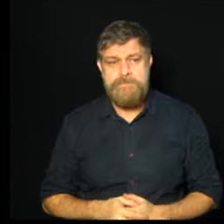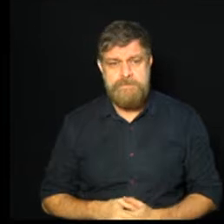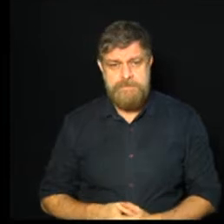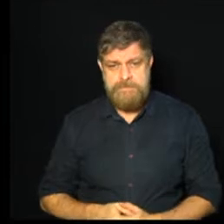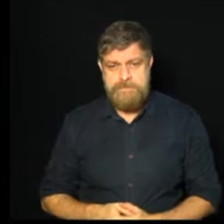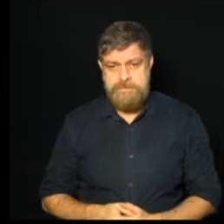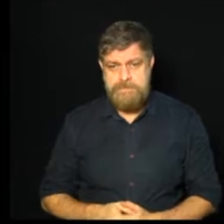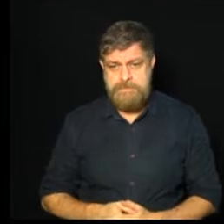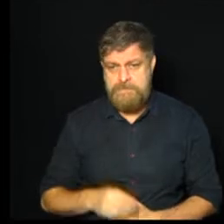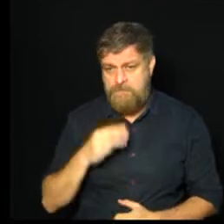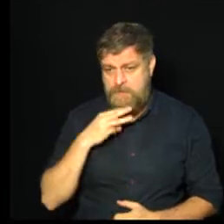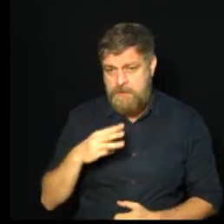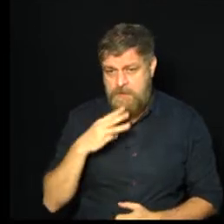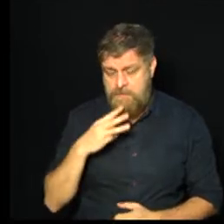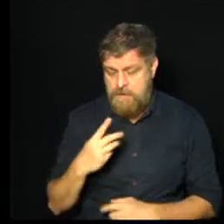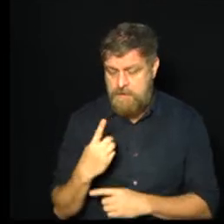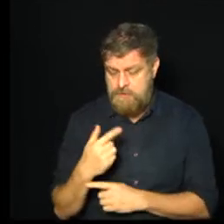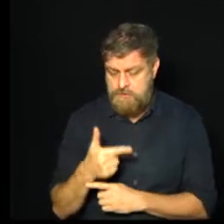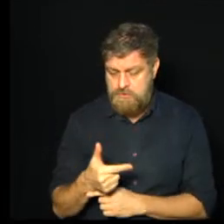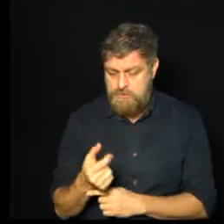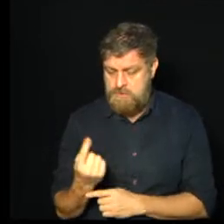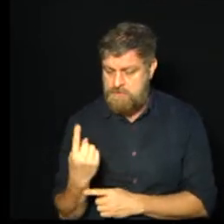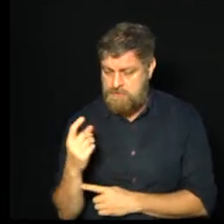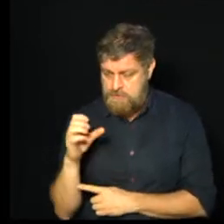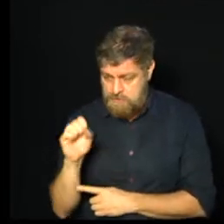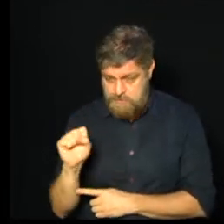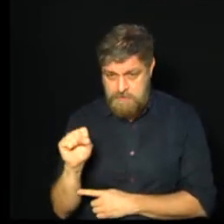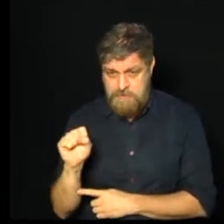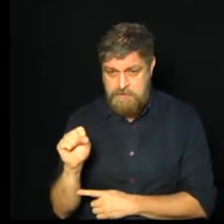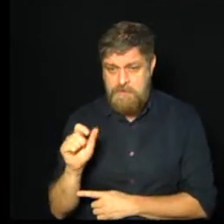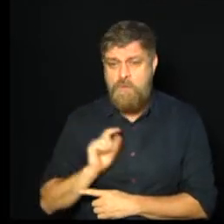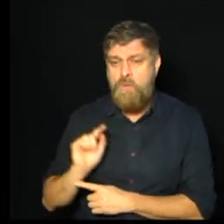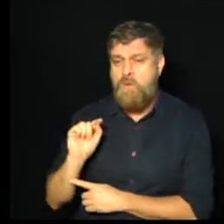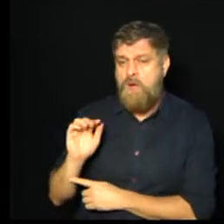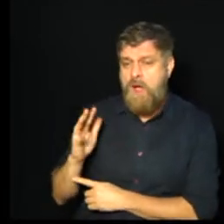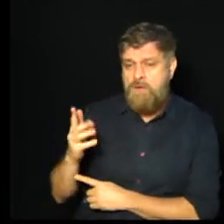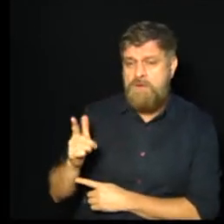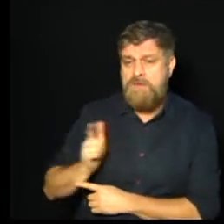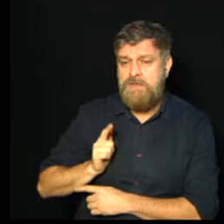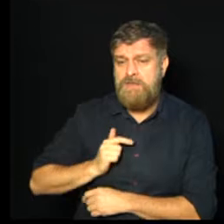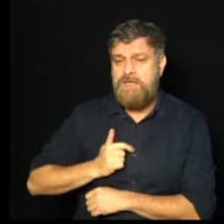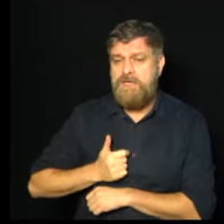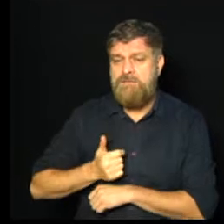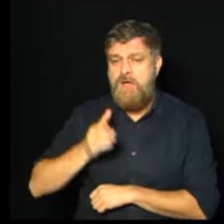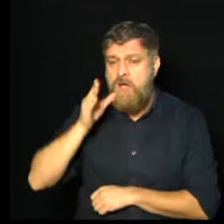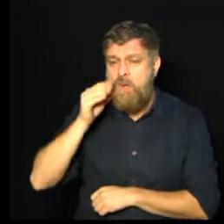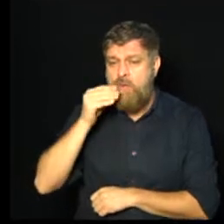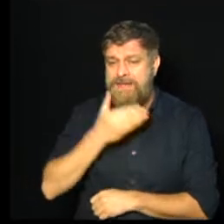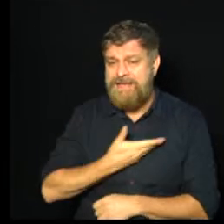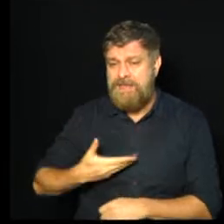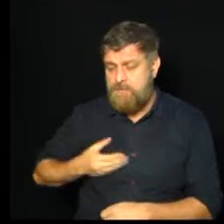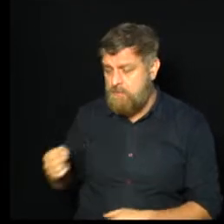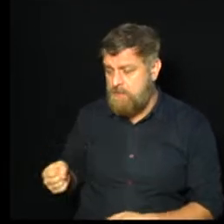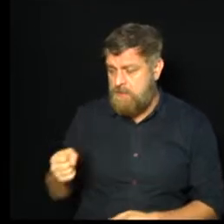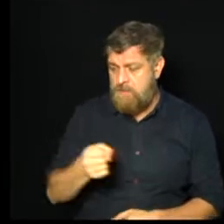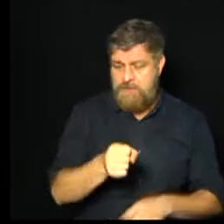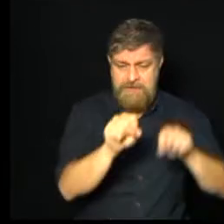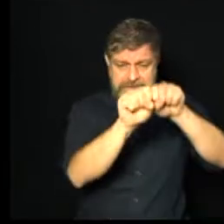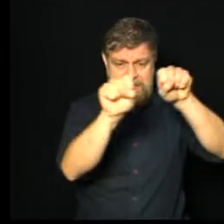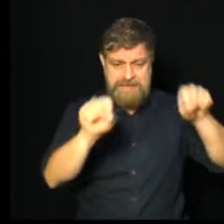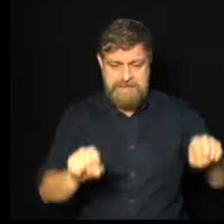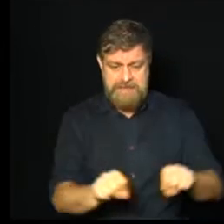Em março de 2018, houve a cessão de servidores municipais para trabalho junto à rede Mário